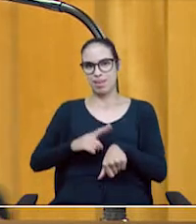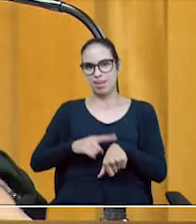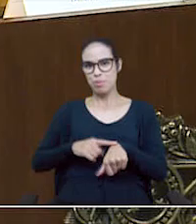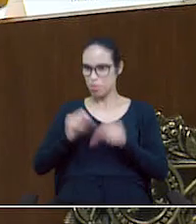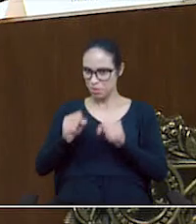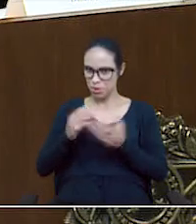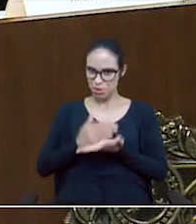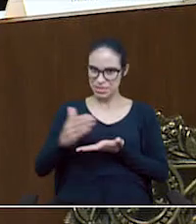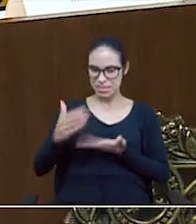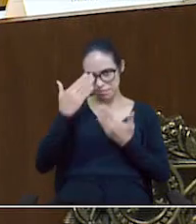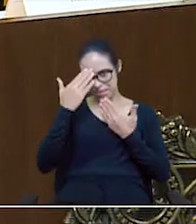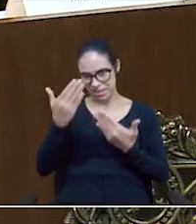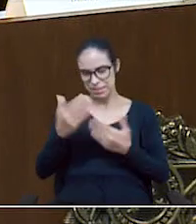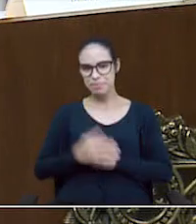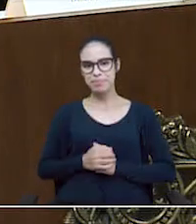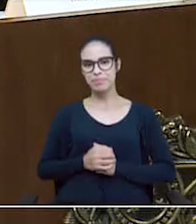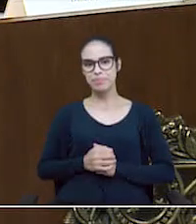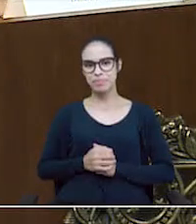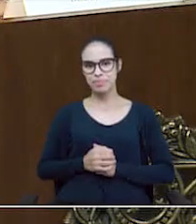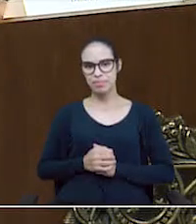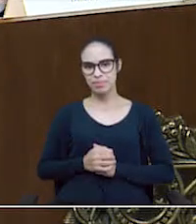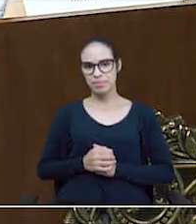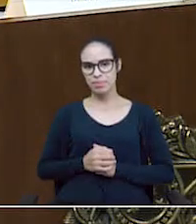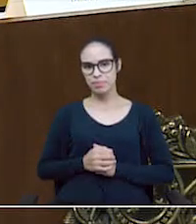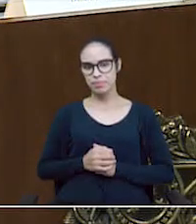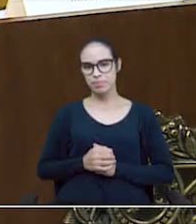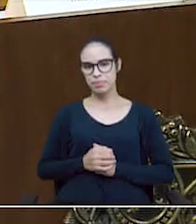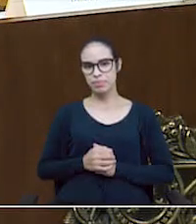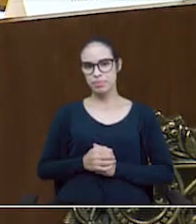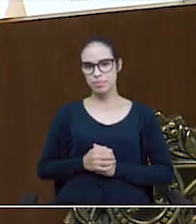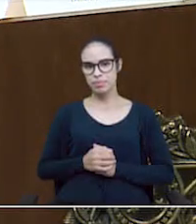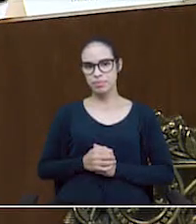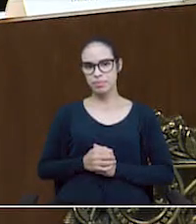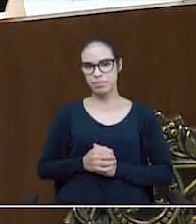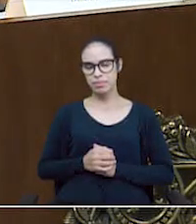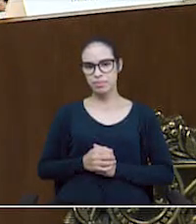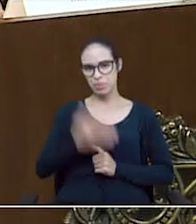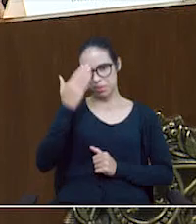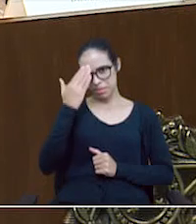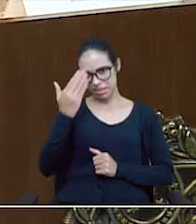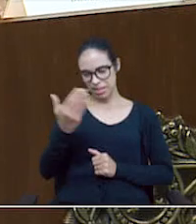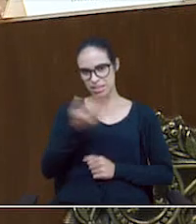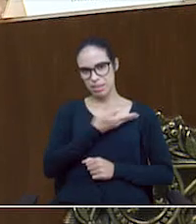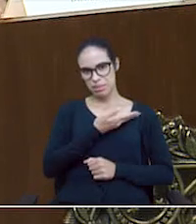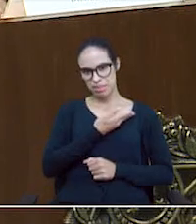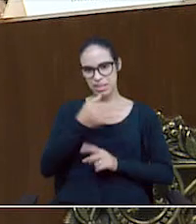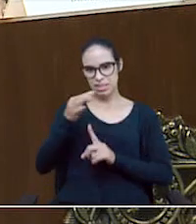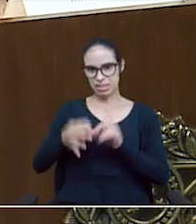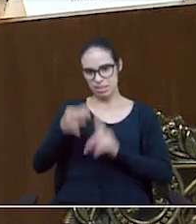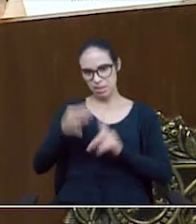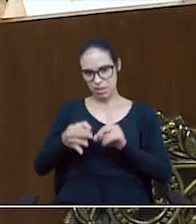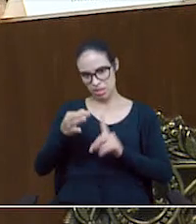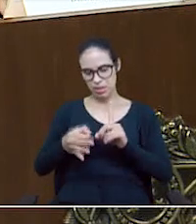presença. Muito obrigado à colega, amiga, desembargadora convocada, Adriana